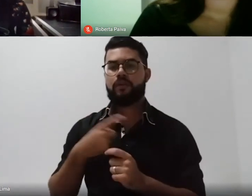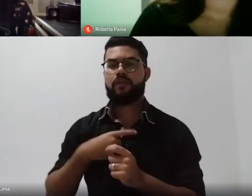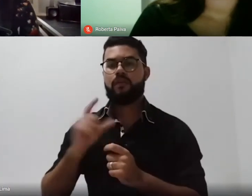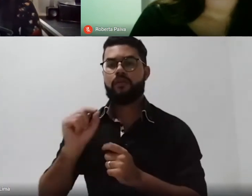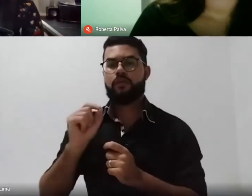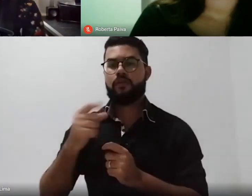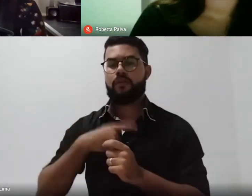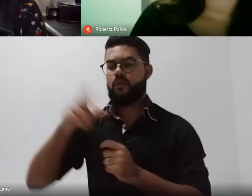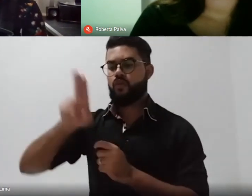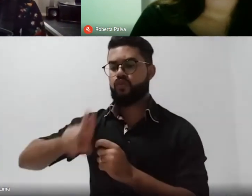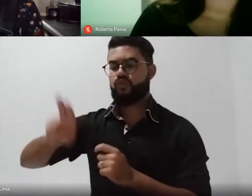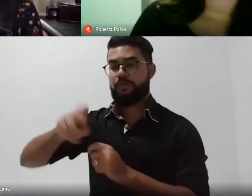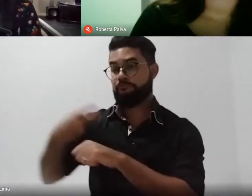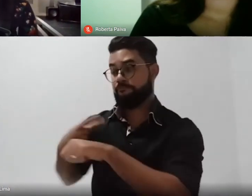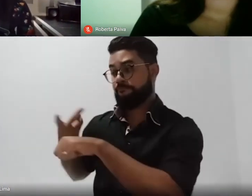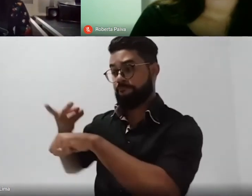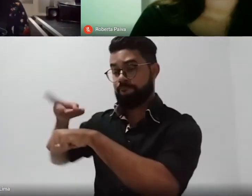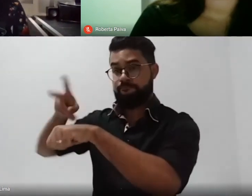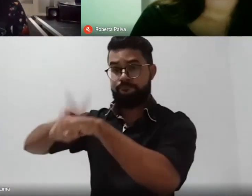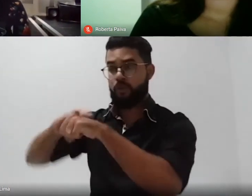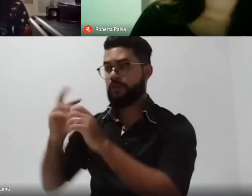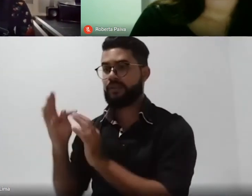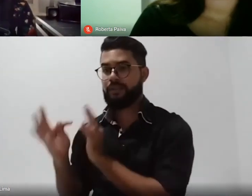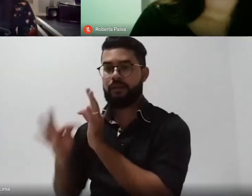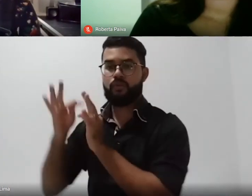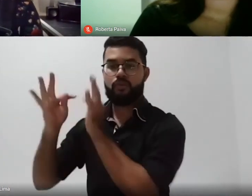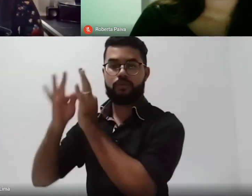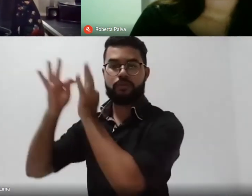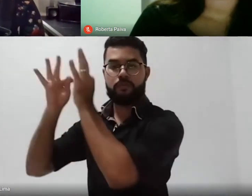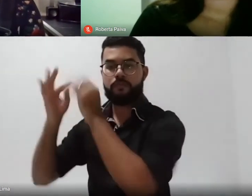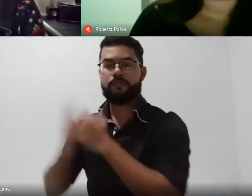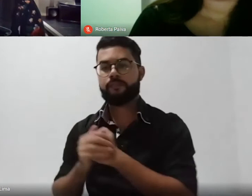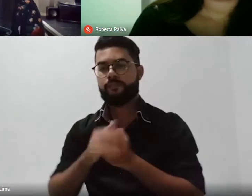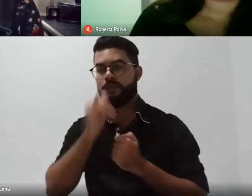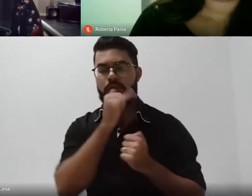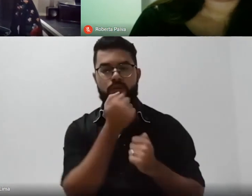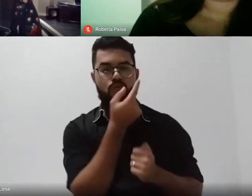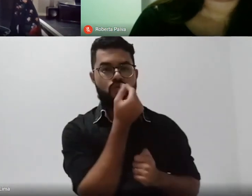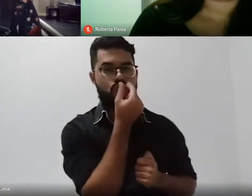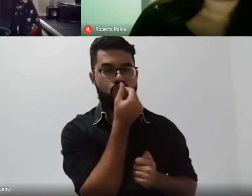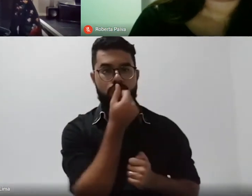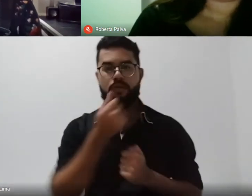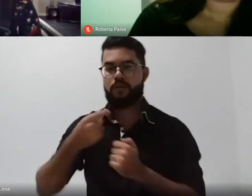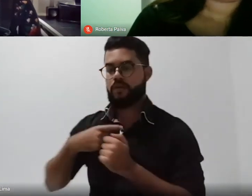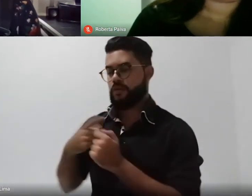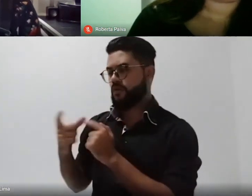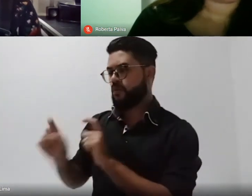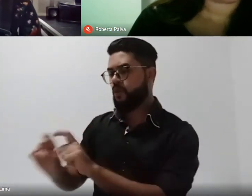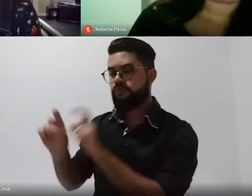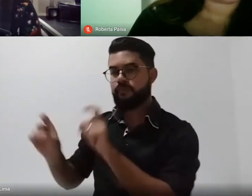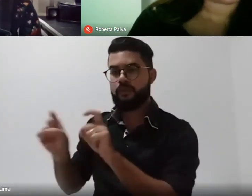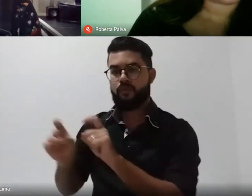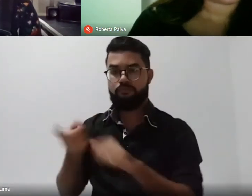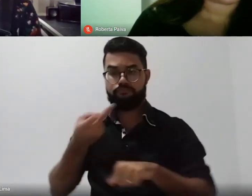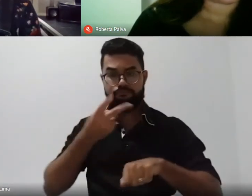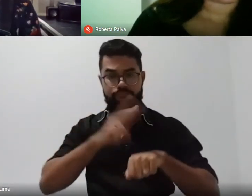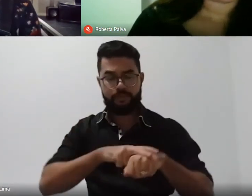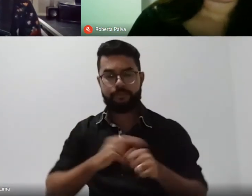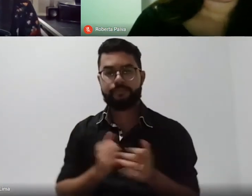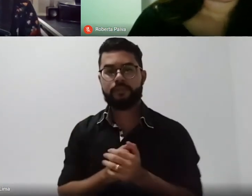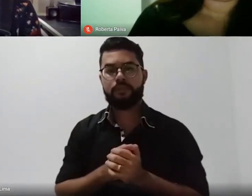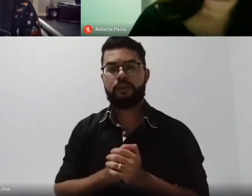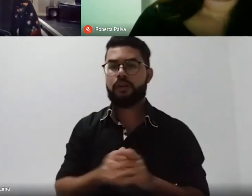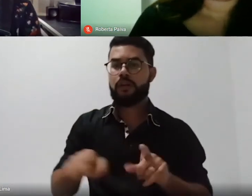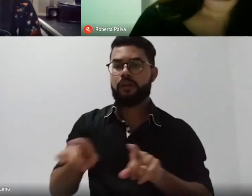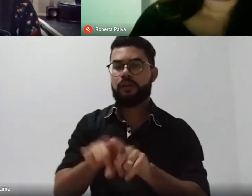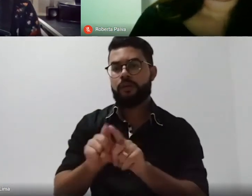usando as 2 tecnologias, vamos dizer, do lápis e do computador. e desfazer aquele mito de que